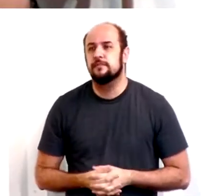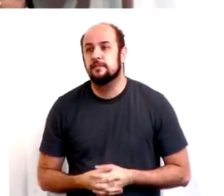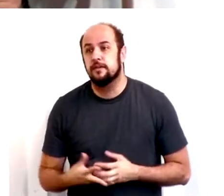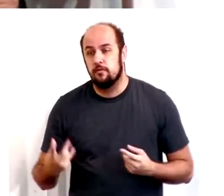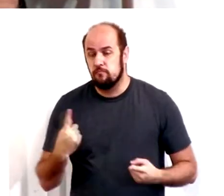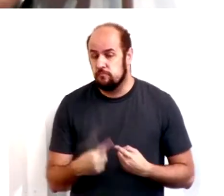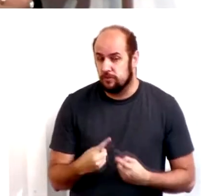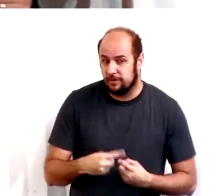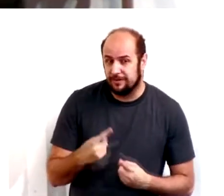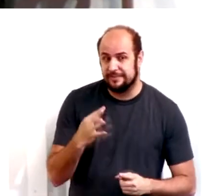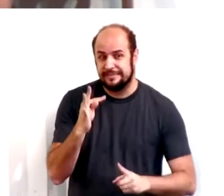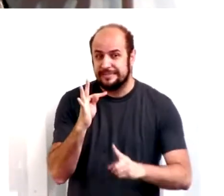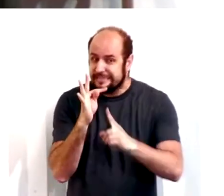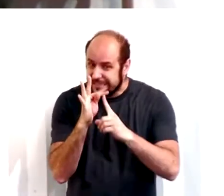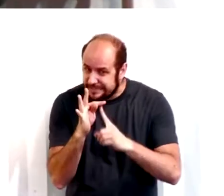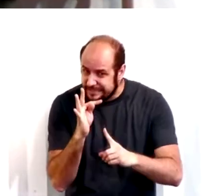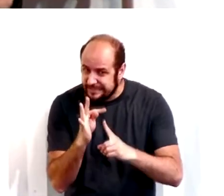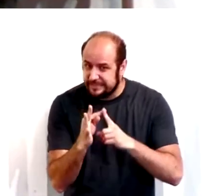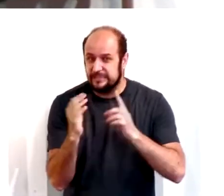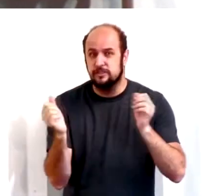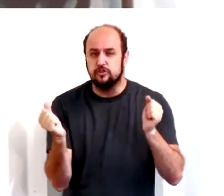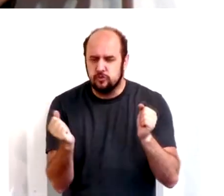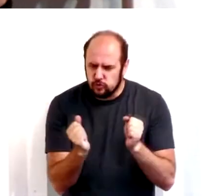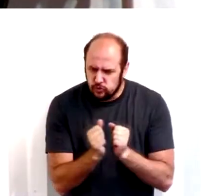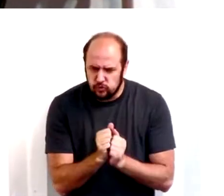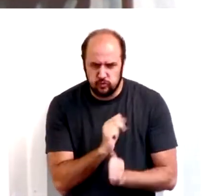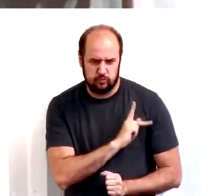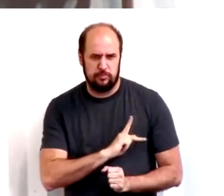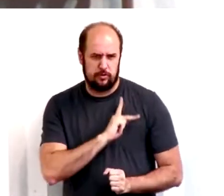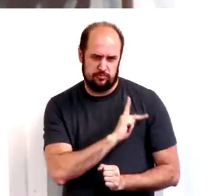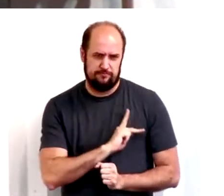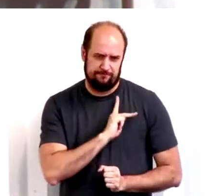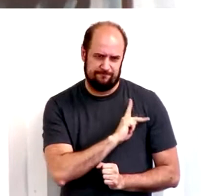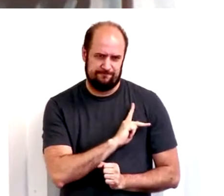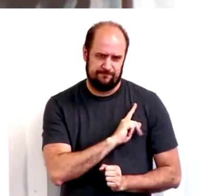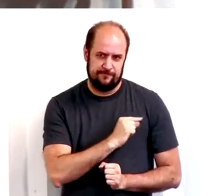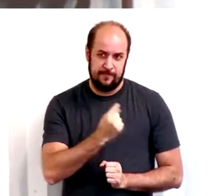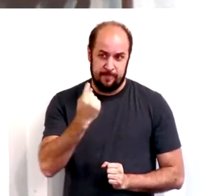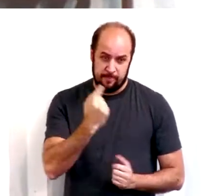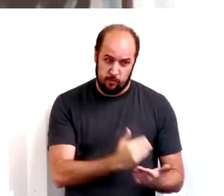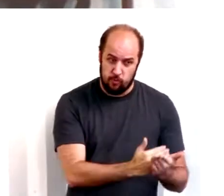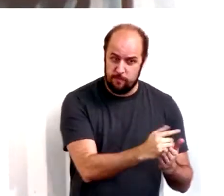porque Timóteo, ele esteve presente com Paulo na